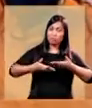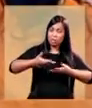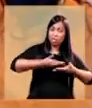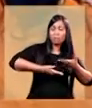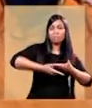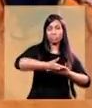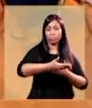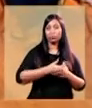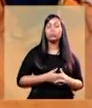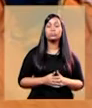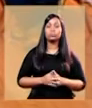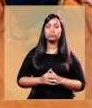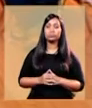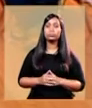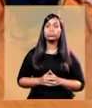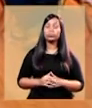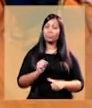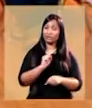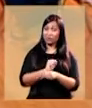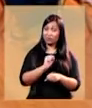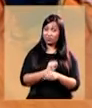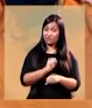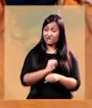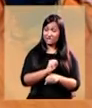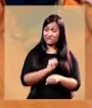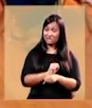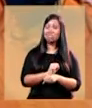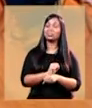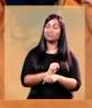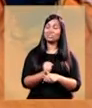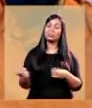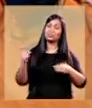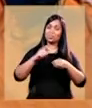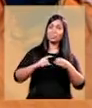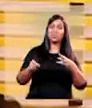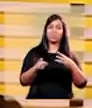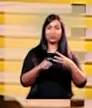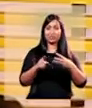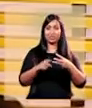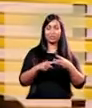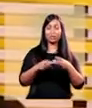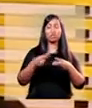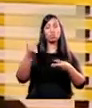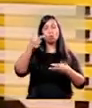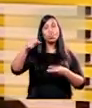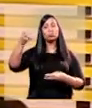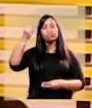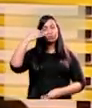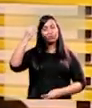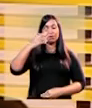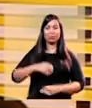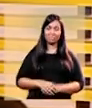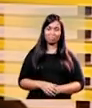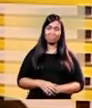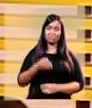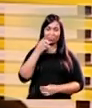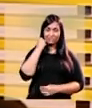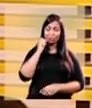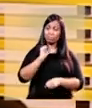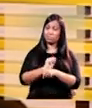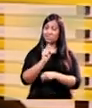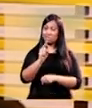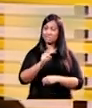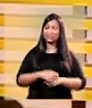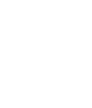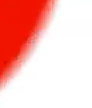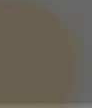né? Exato. Perfeito. A gente faz mais um intervalinho e a gente volta no terceiro bloco com muitas outras informações sobre adoção.